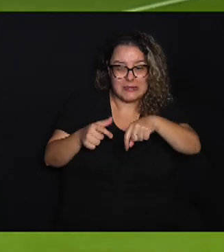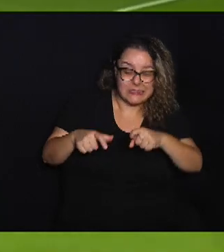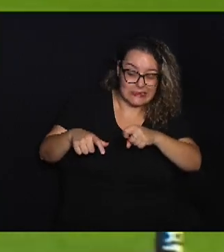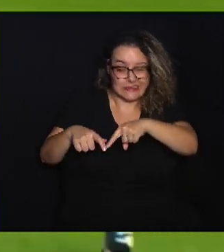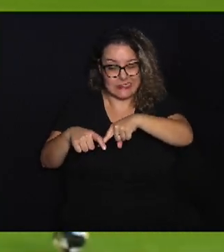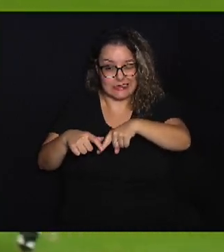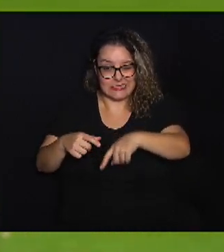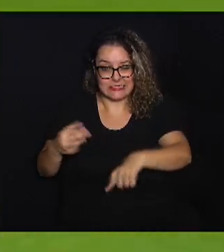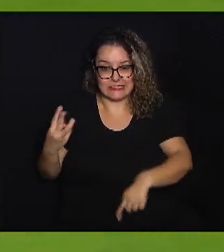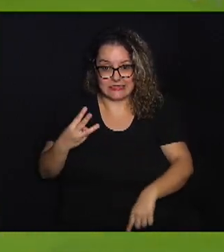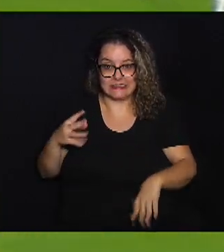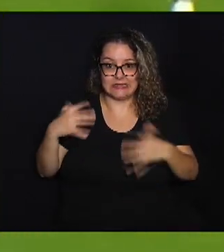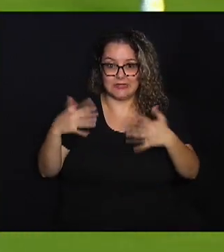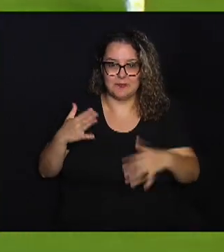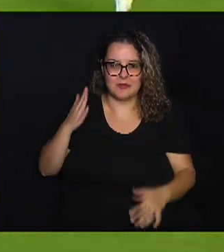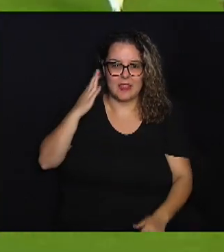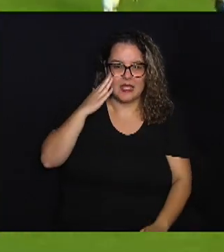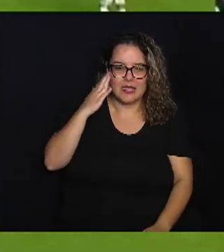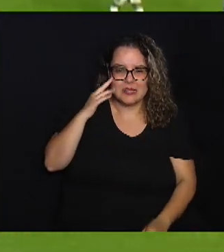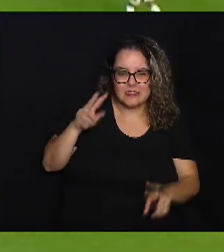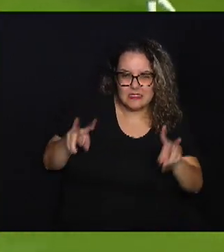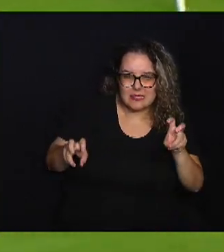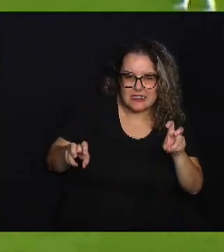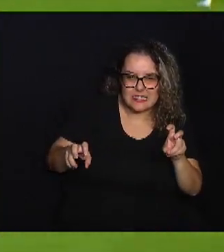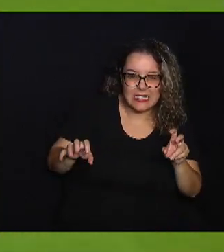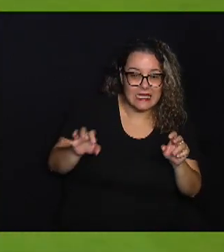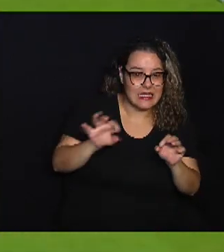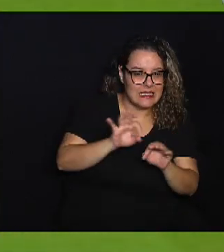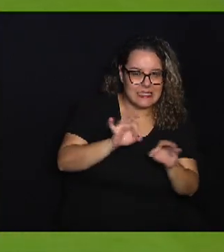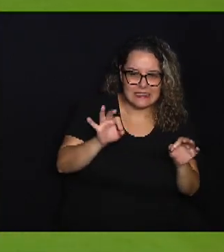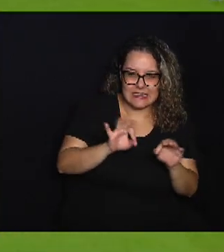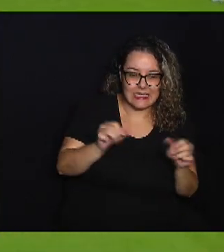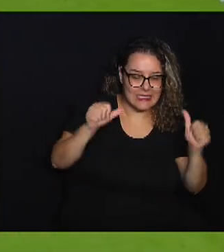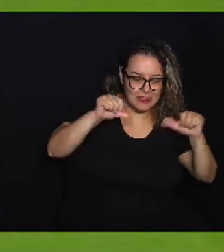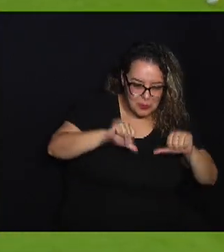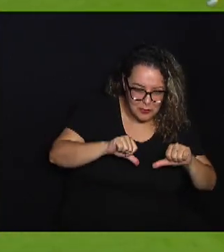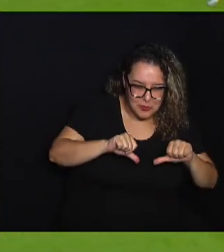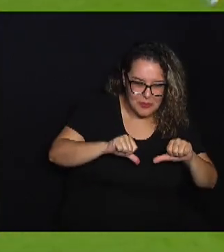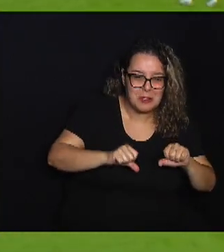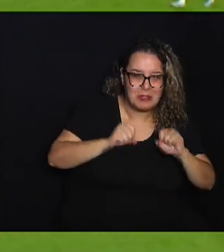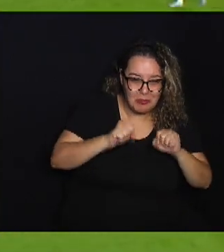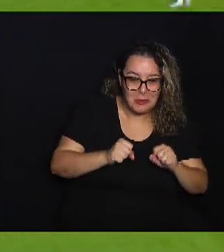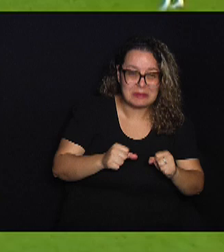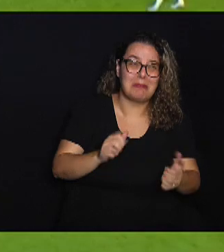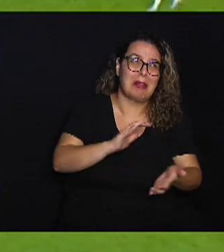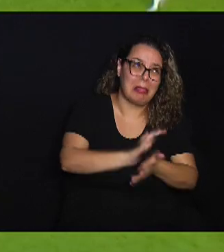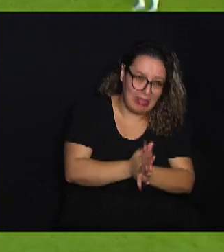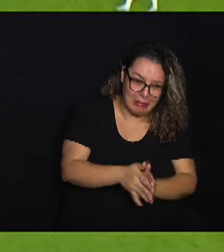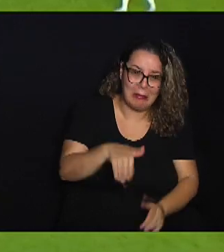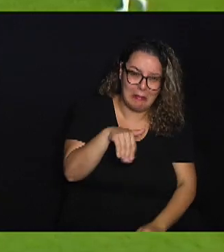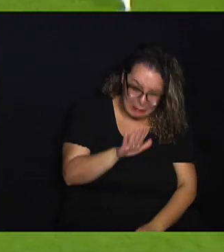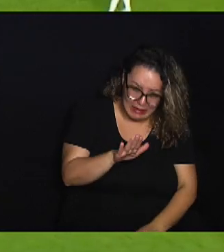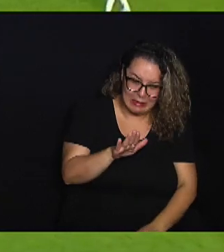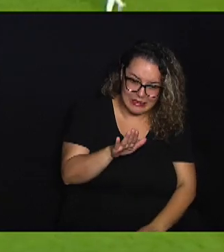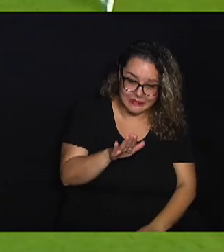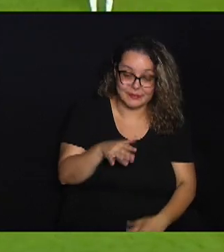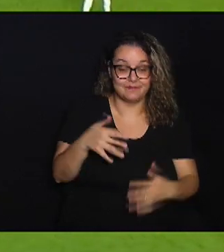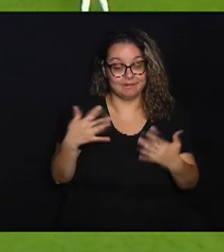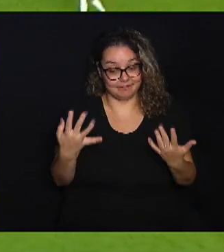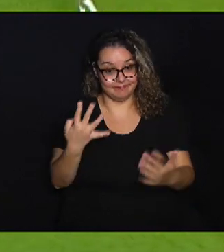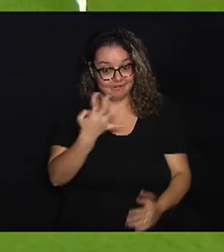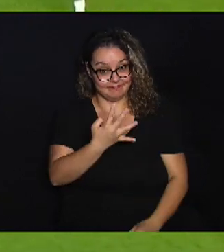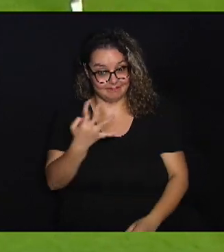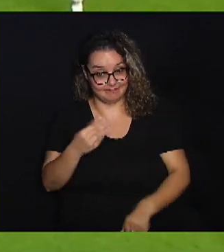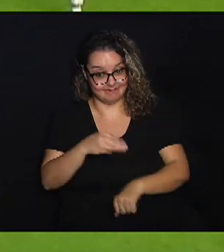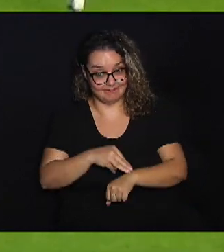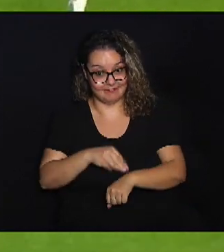terceiro. Sabe aquele ditado, nada é tão ruim que não possa piorar? Então, aos 44